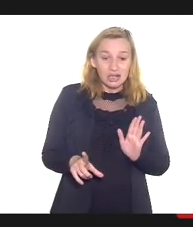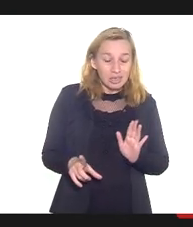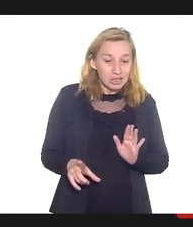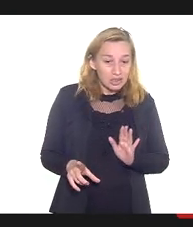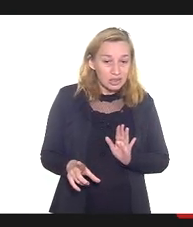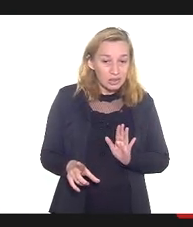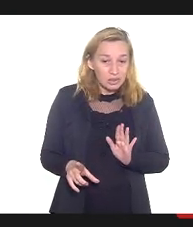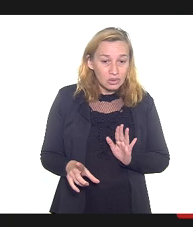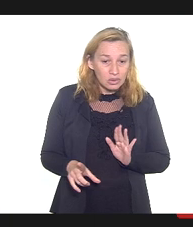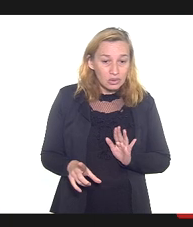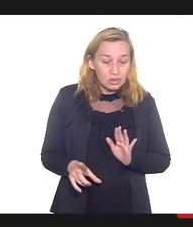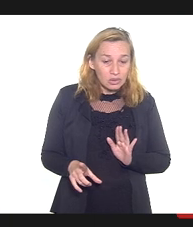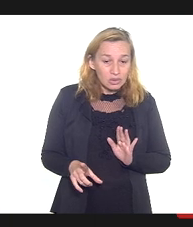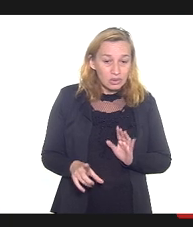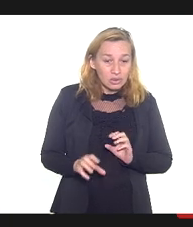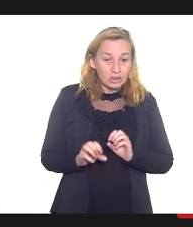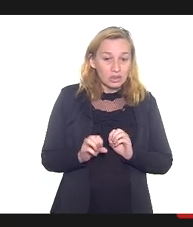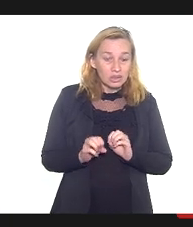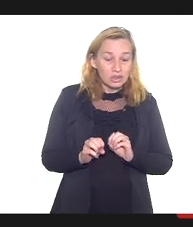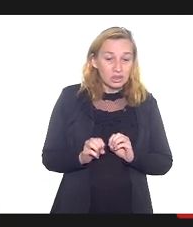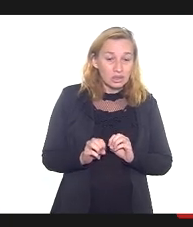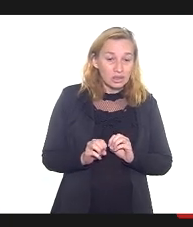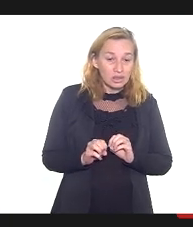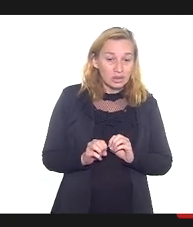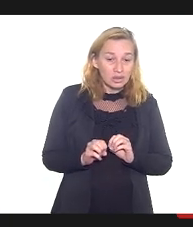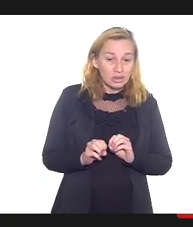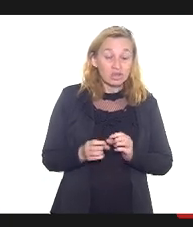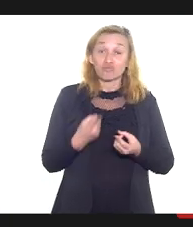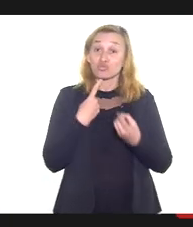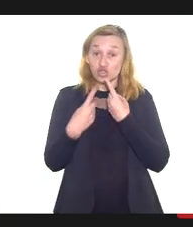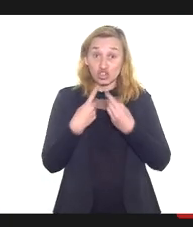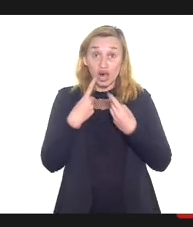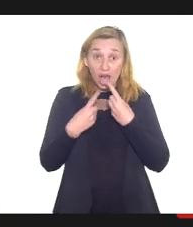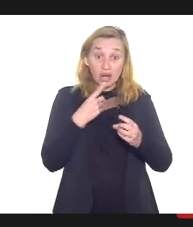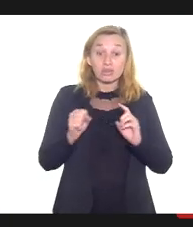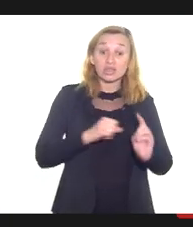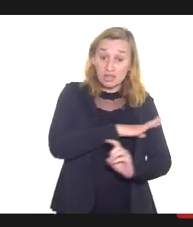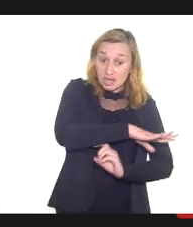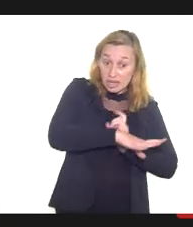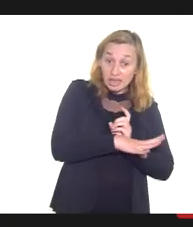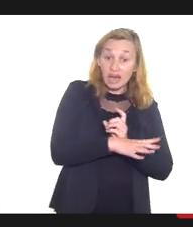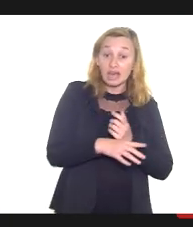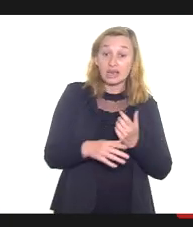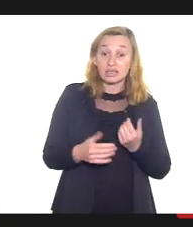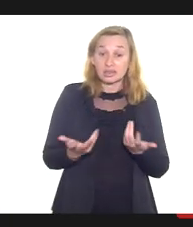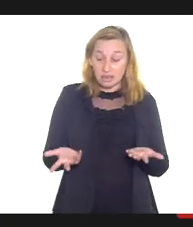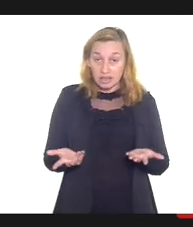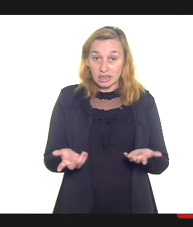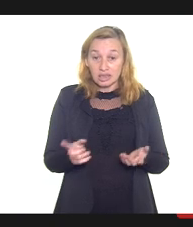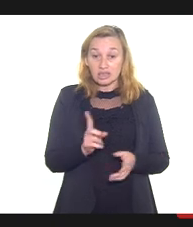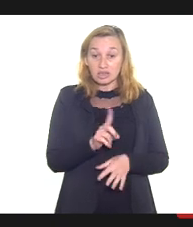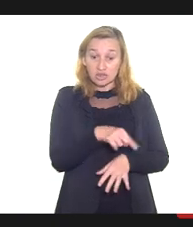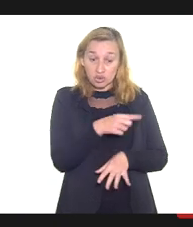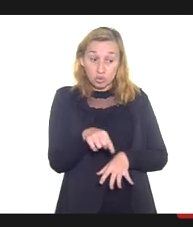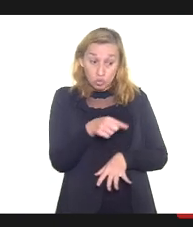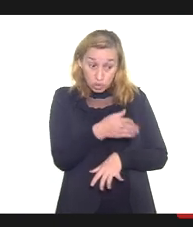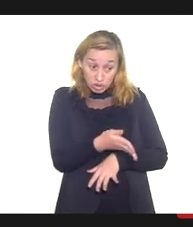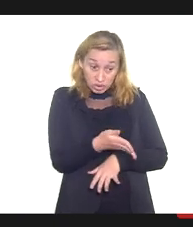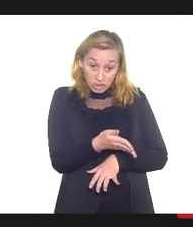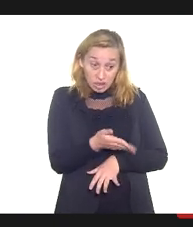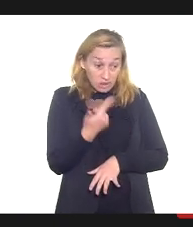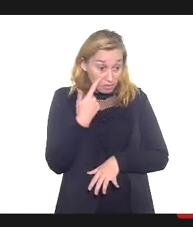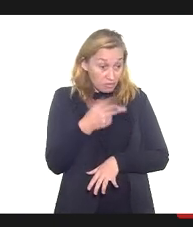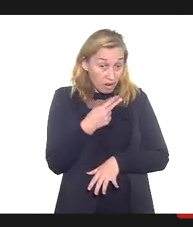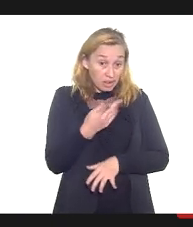13.415, né, médio, emendada sem diálogo com a sociedade civil, ela é completamente excludente, como já foi colocado muito bem